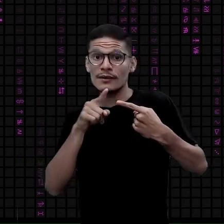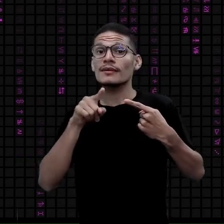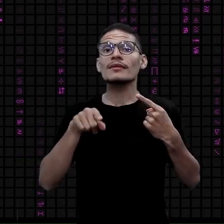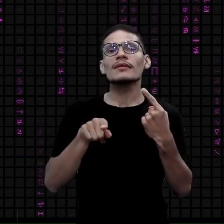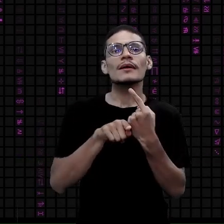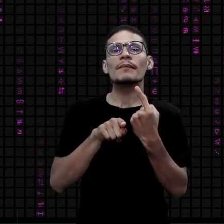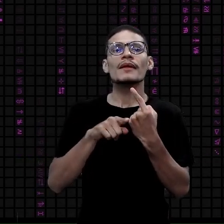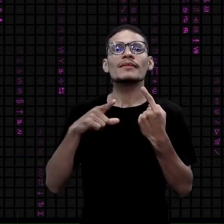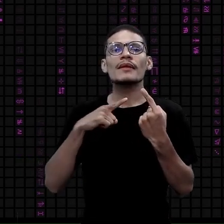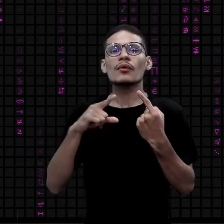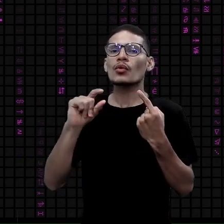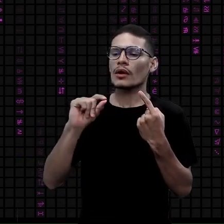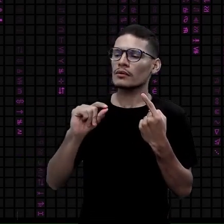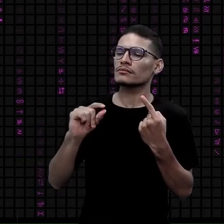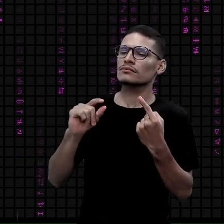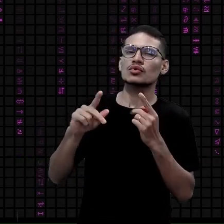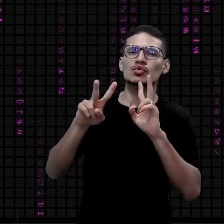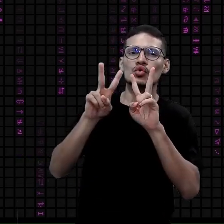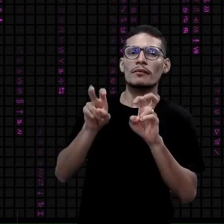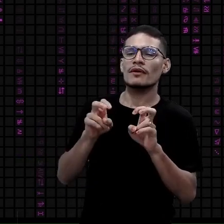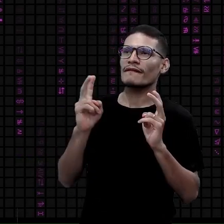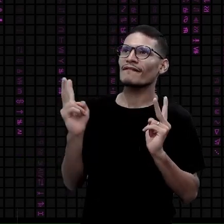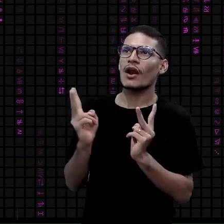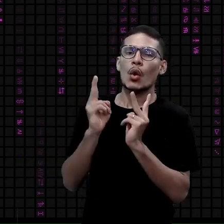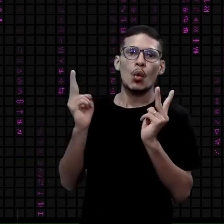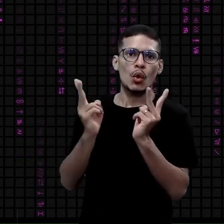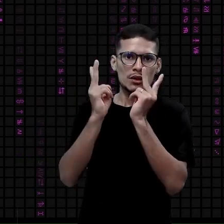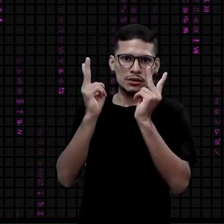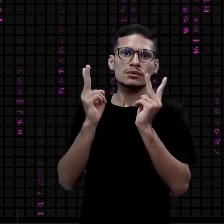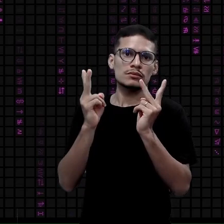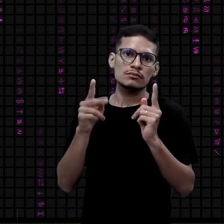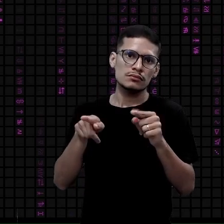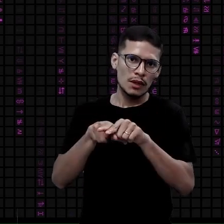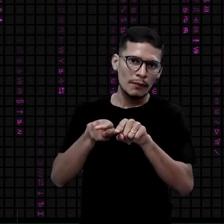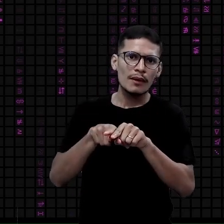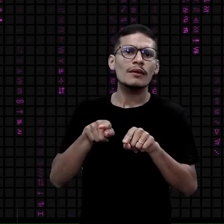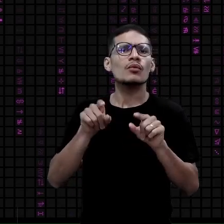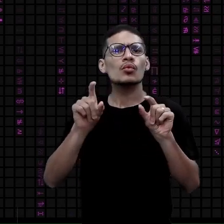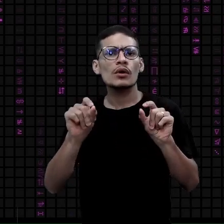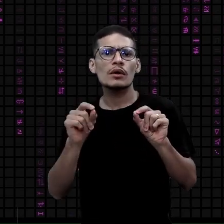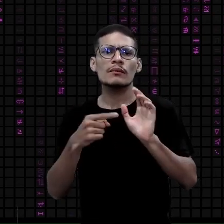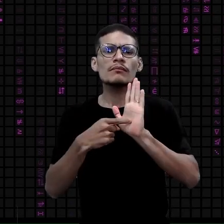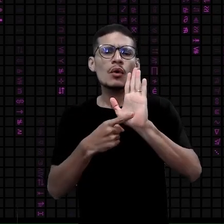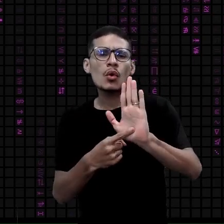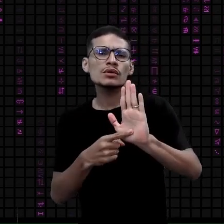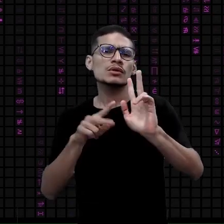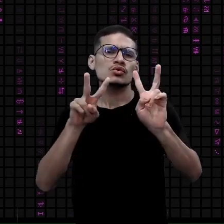atribui e relaciona valores, é onde se define as entidades do mundo real.